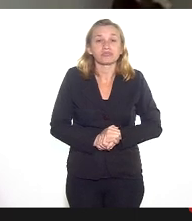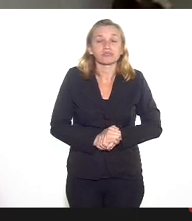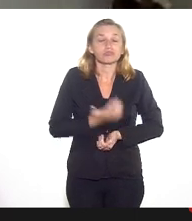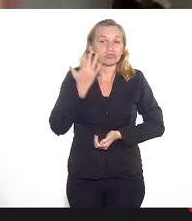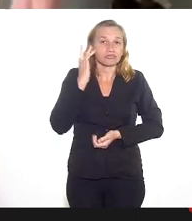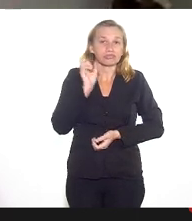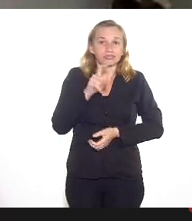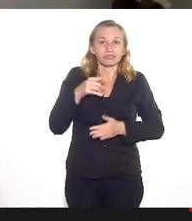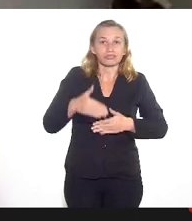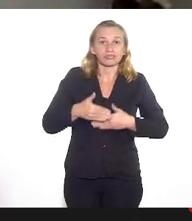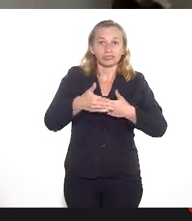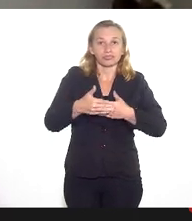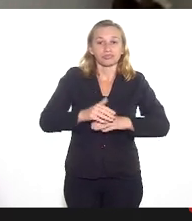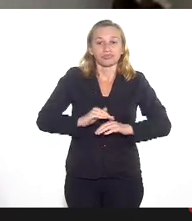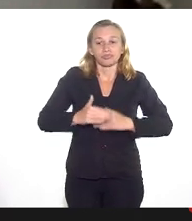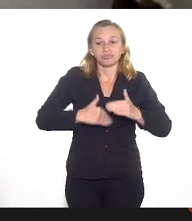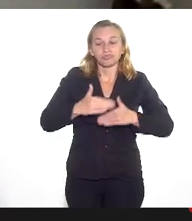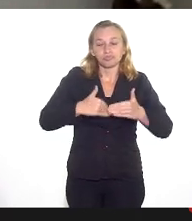esse é o processo,